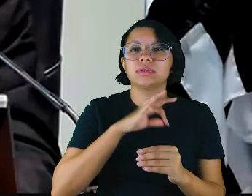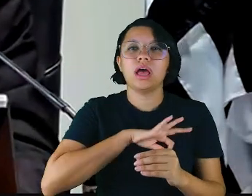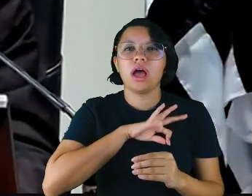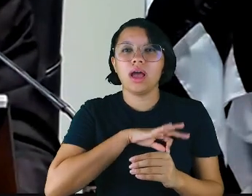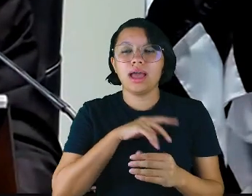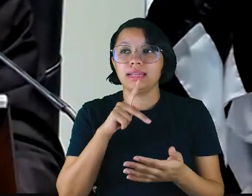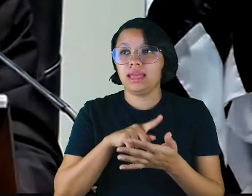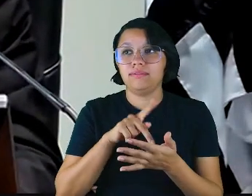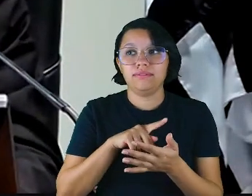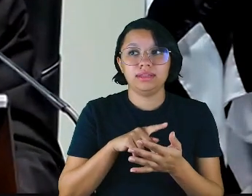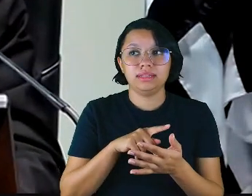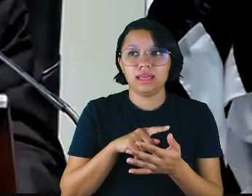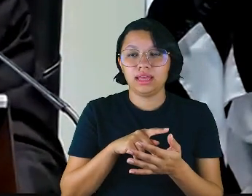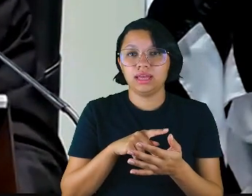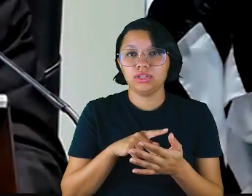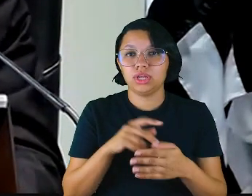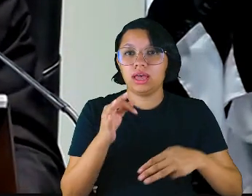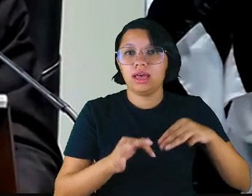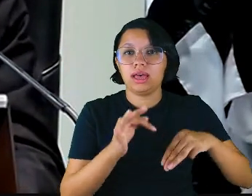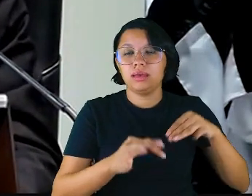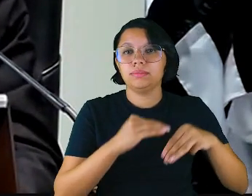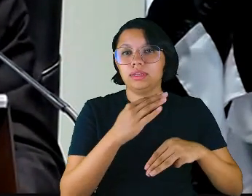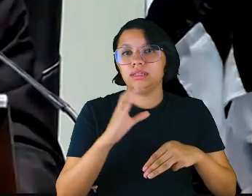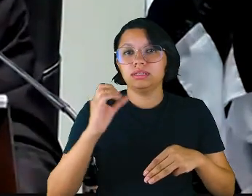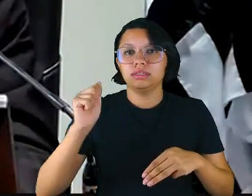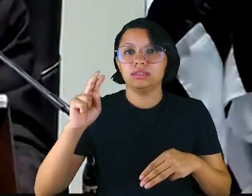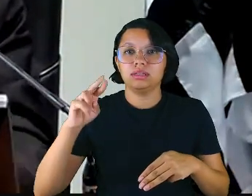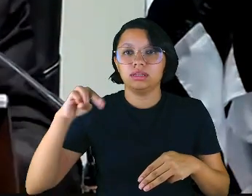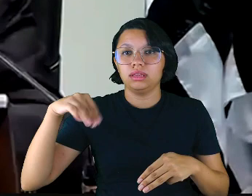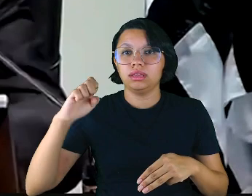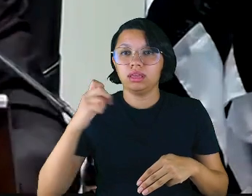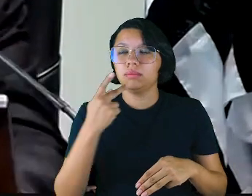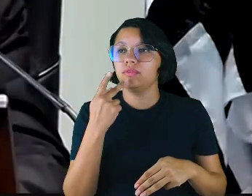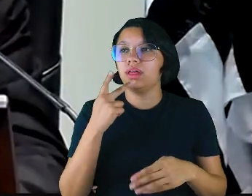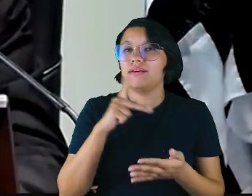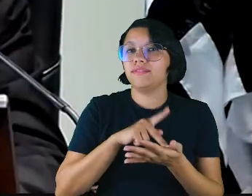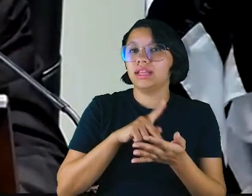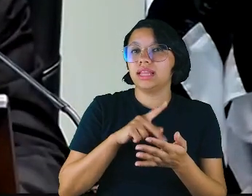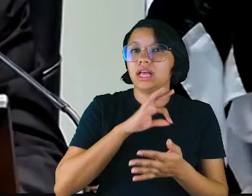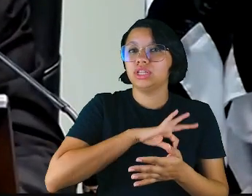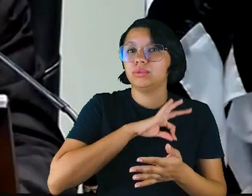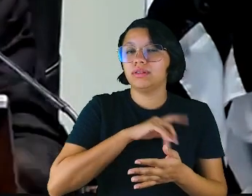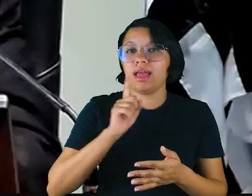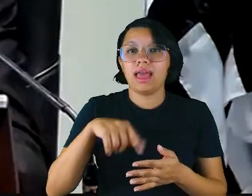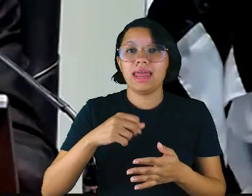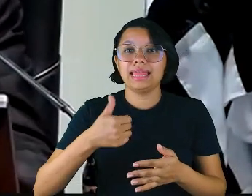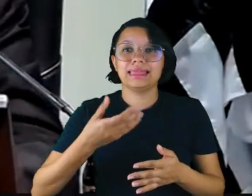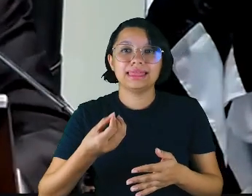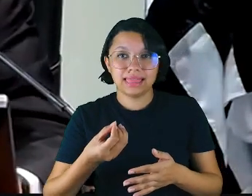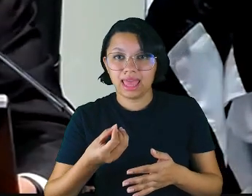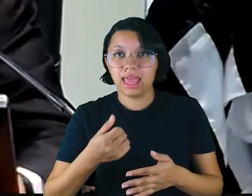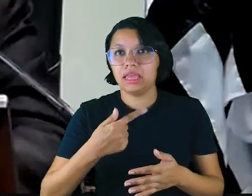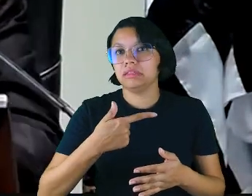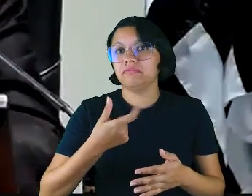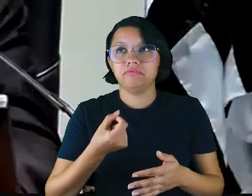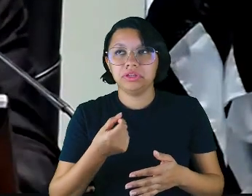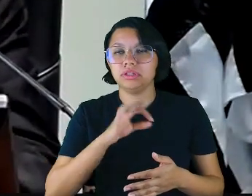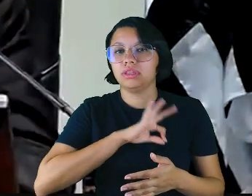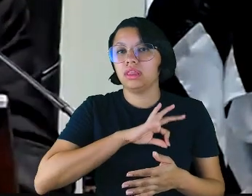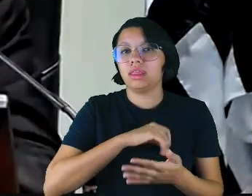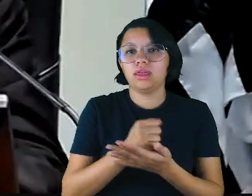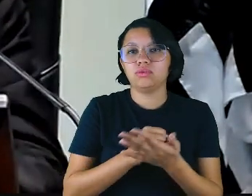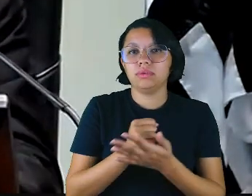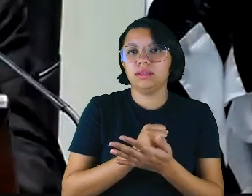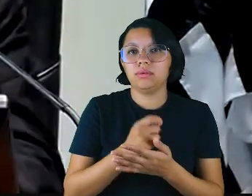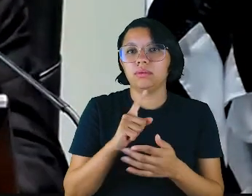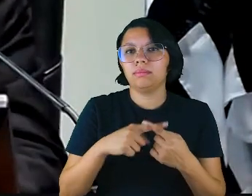um salário mínimo, e a realidade, a ministra Carmen Lúcia fala, a verdade remuneratória dele era 10 salários mínimos, era 20 salários